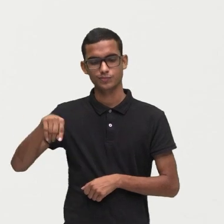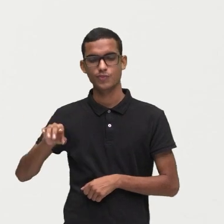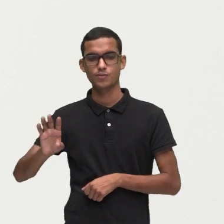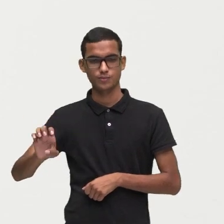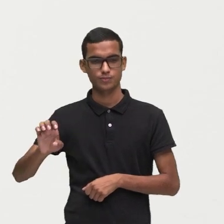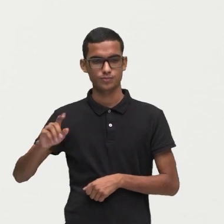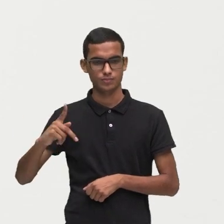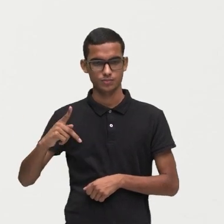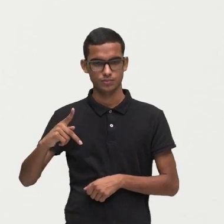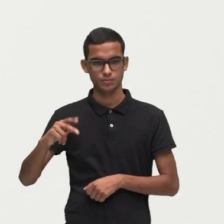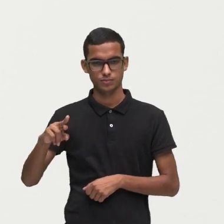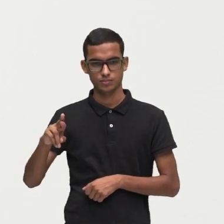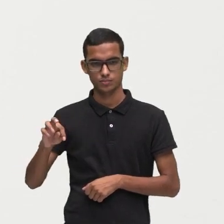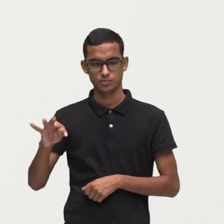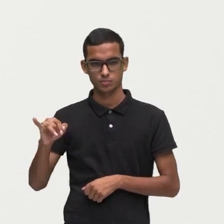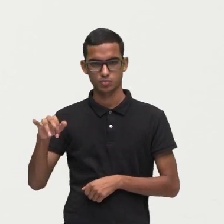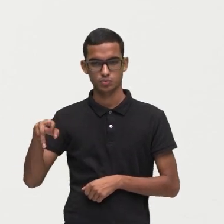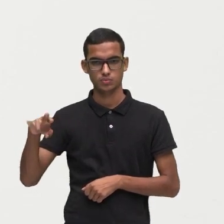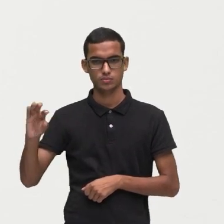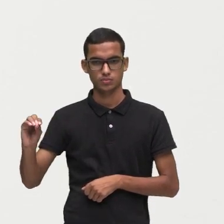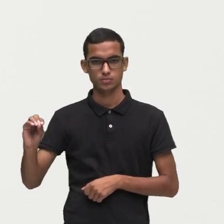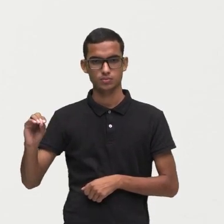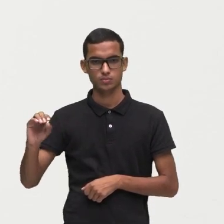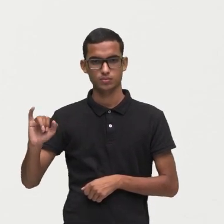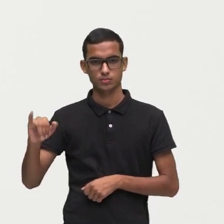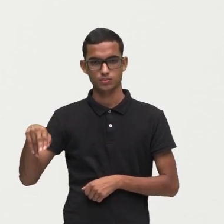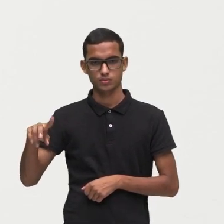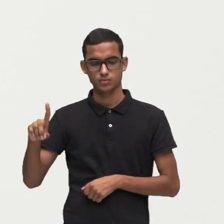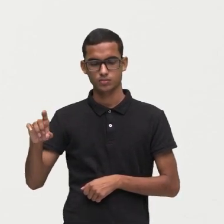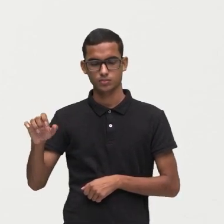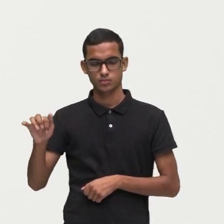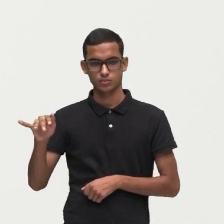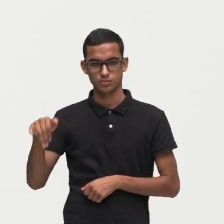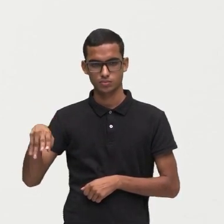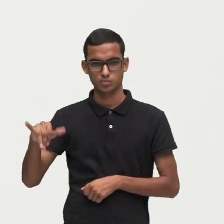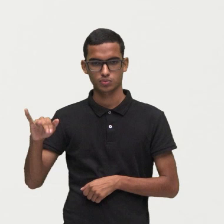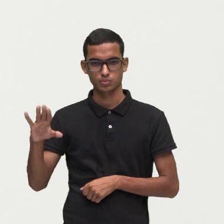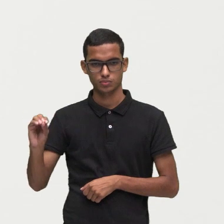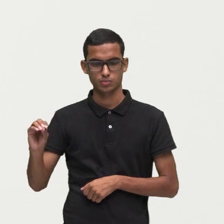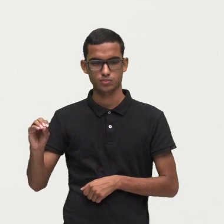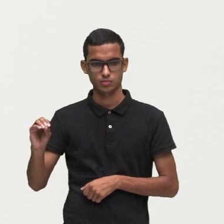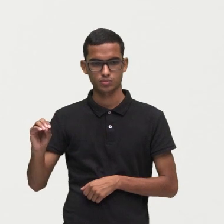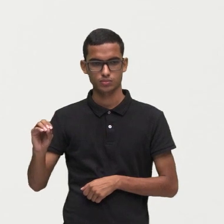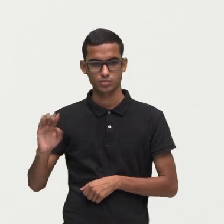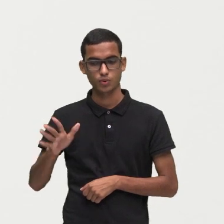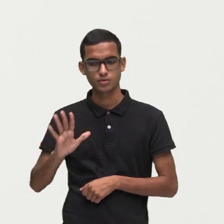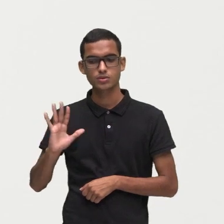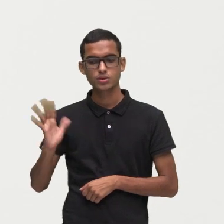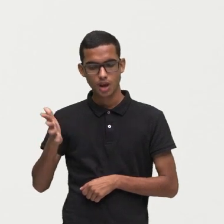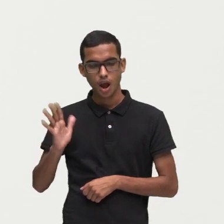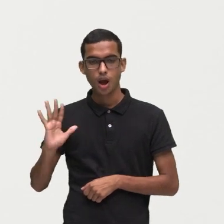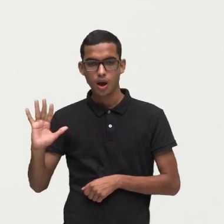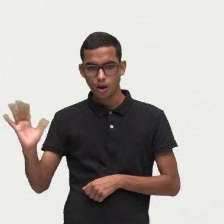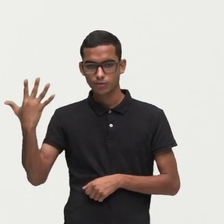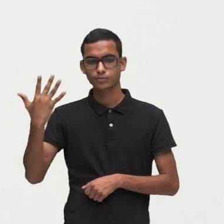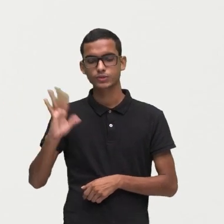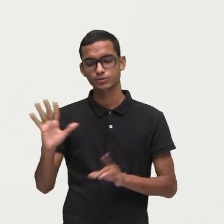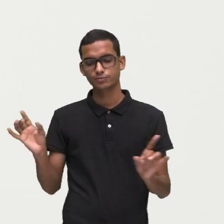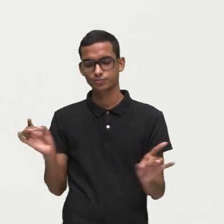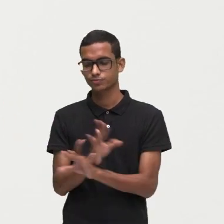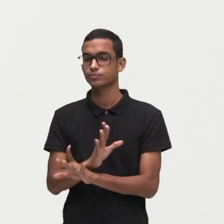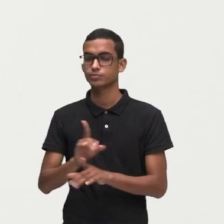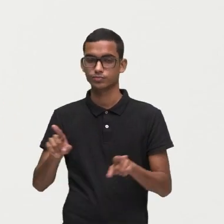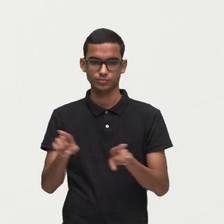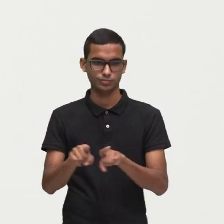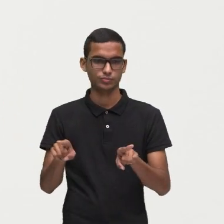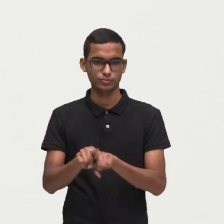Um passado realizado e acabado, não é isso? Então, também, novamente,